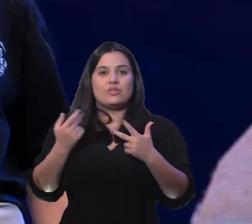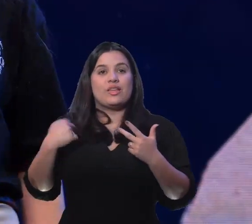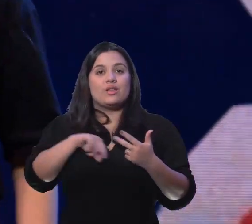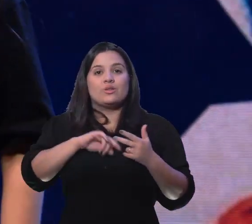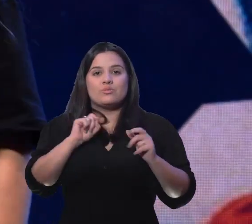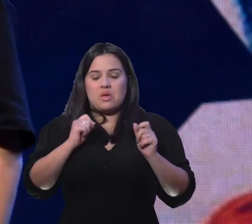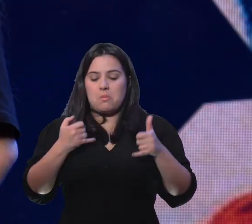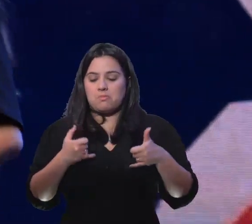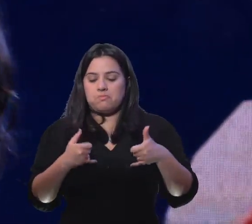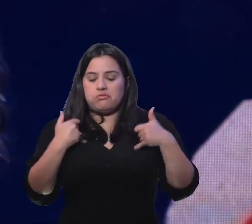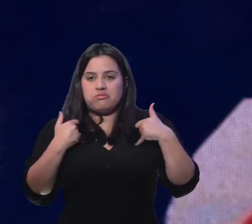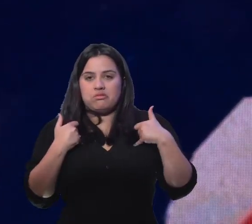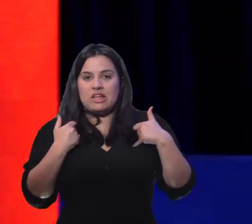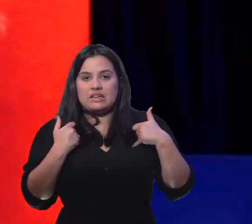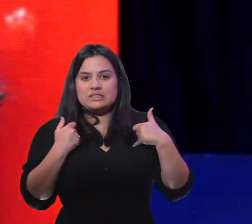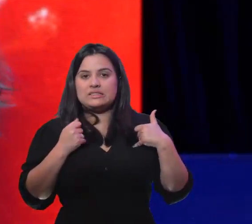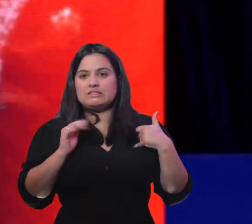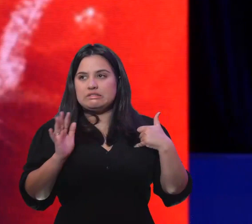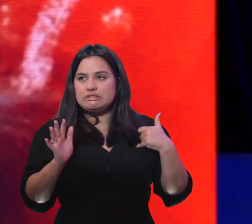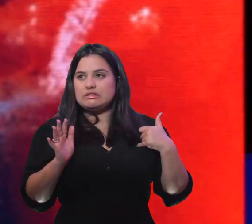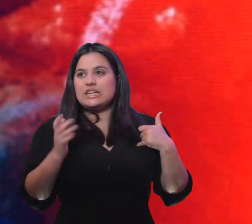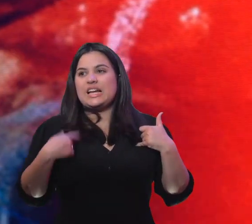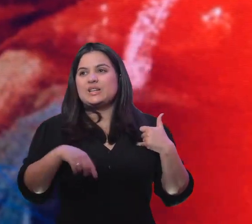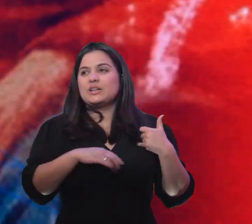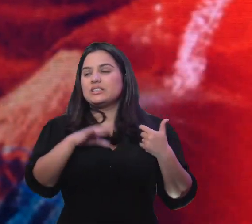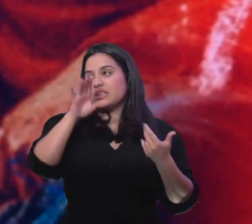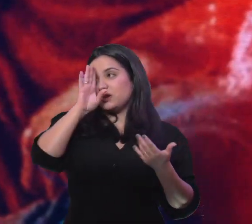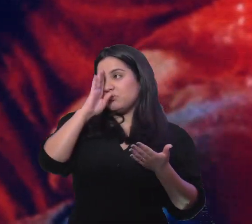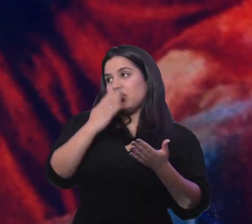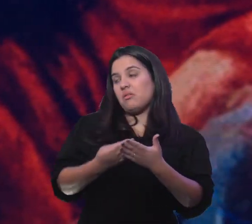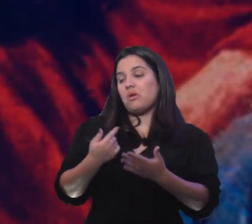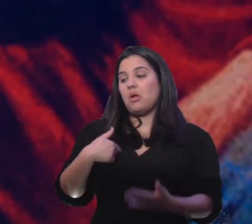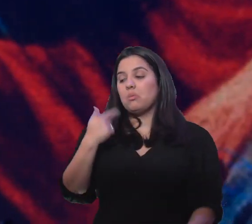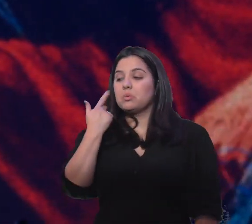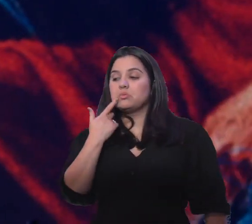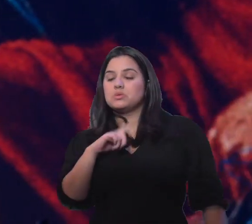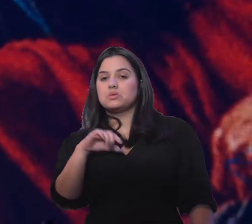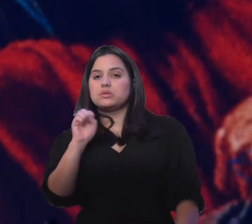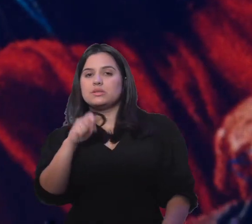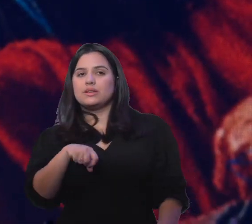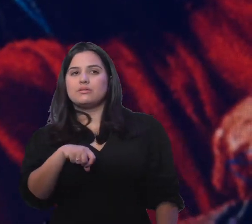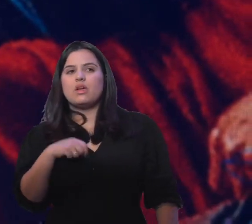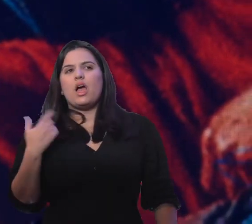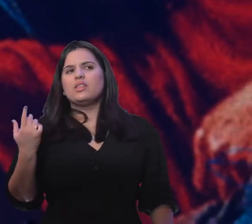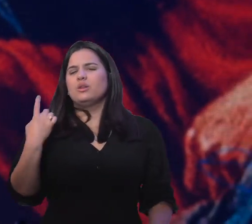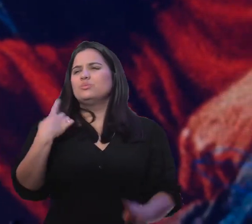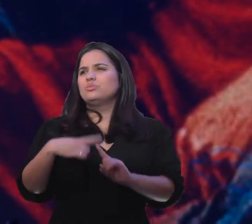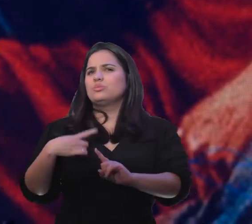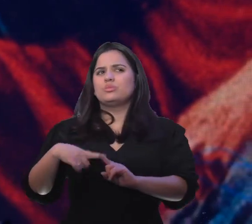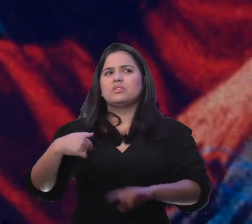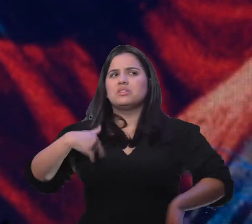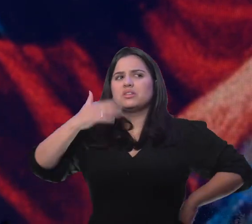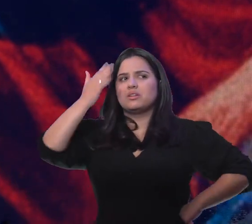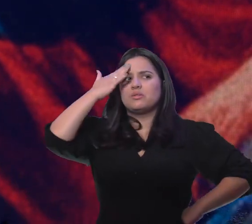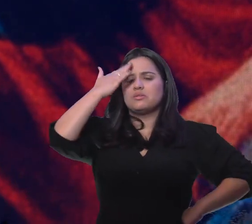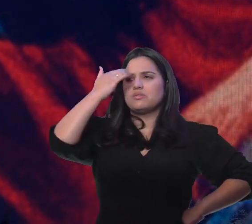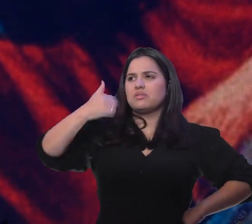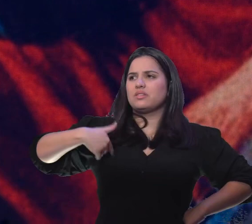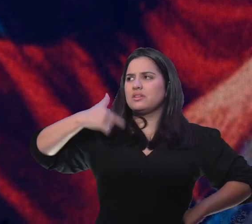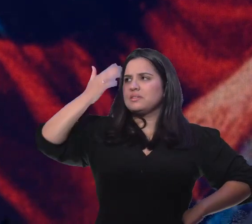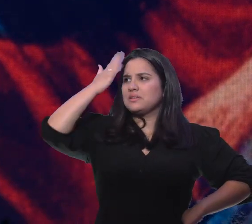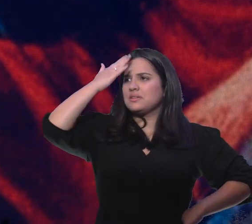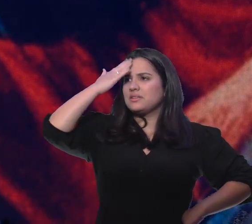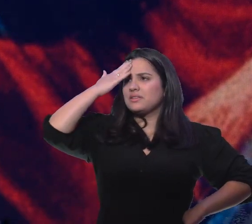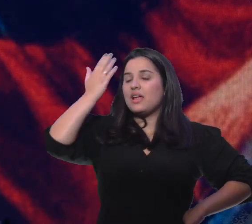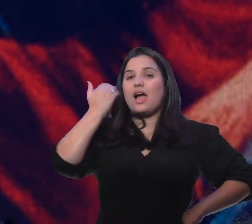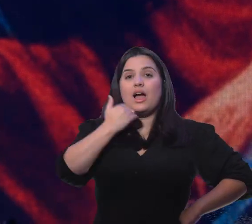arrogantes. A gente começa a acreditar que a gente consegue fazer coisas... Porque, não, eu sei o que eu estou fazendo. Adolescente tem muito disso.